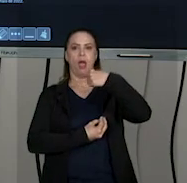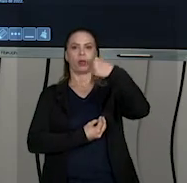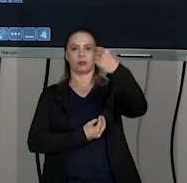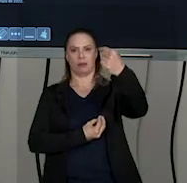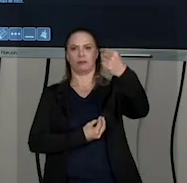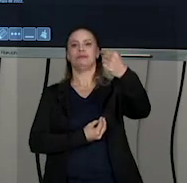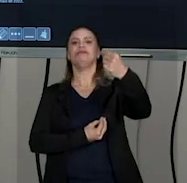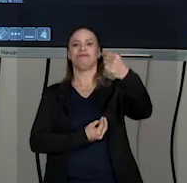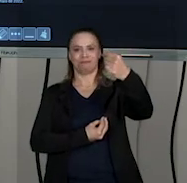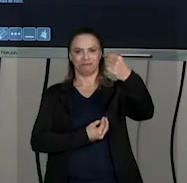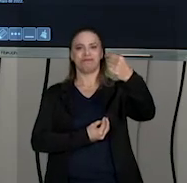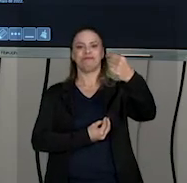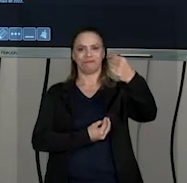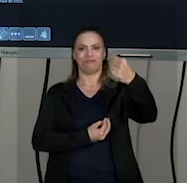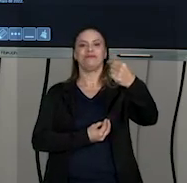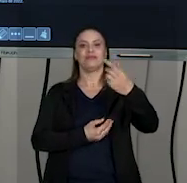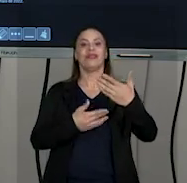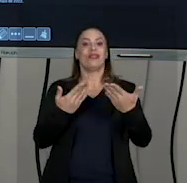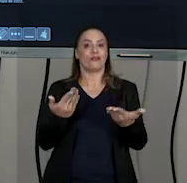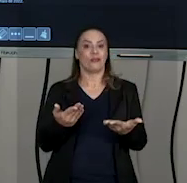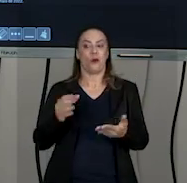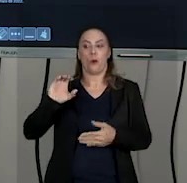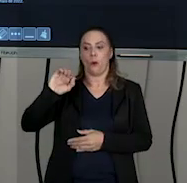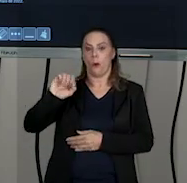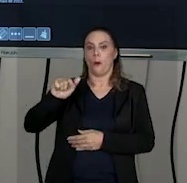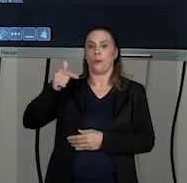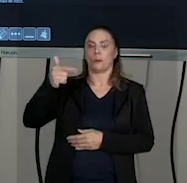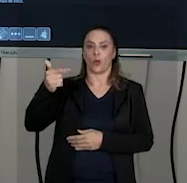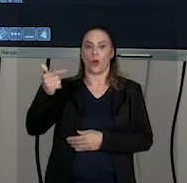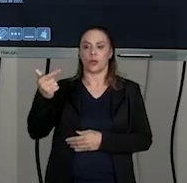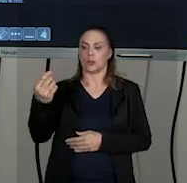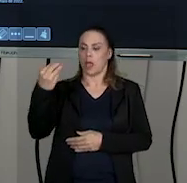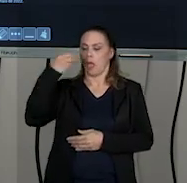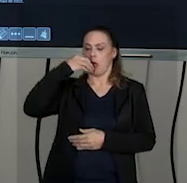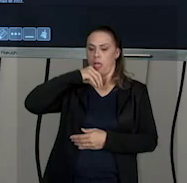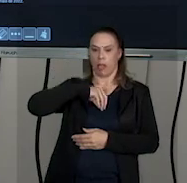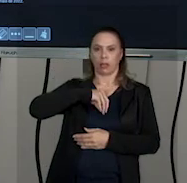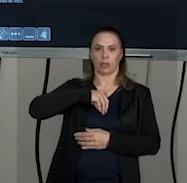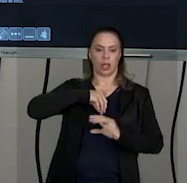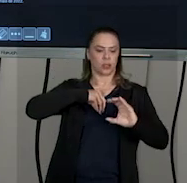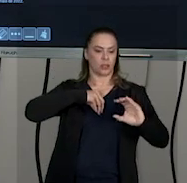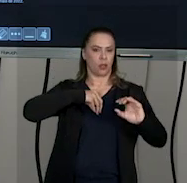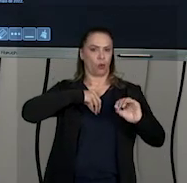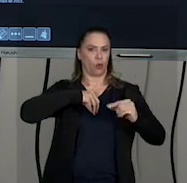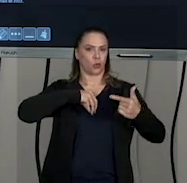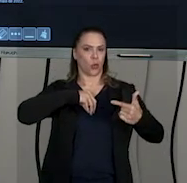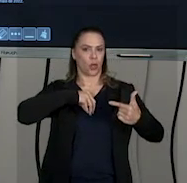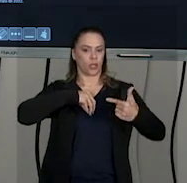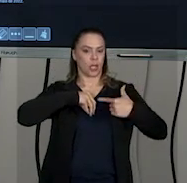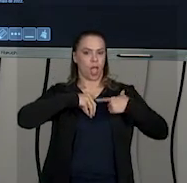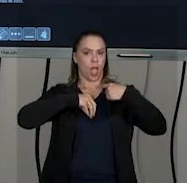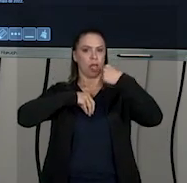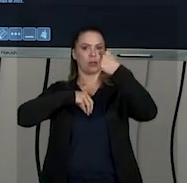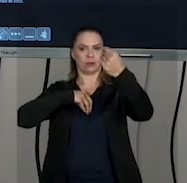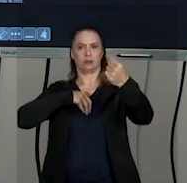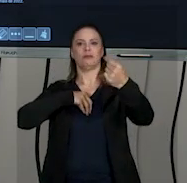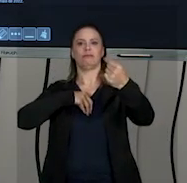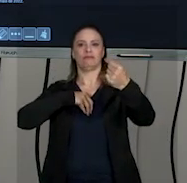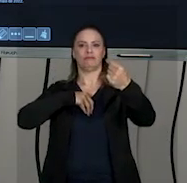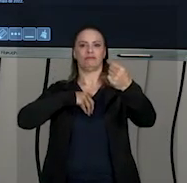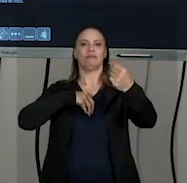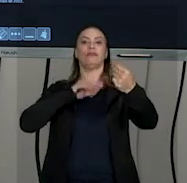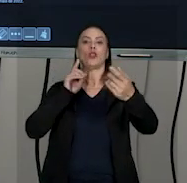no corpo, gás carbônico saindo no processo de respiração, ventilação pulmonar. Então, quando eu